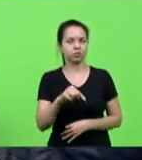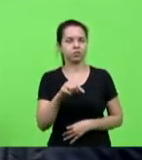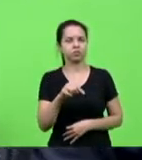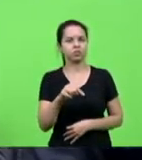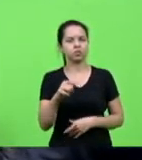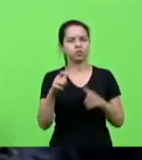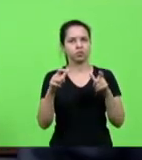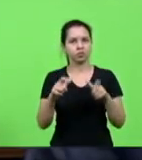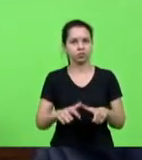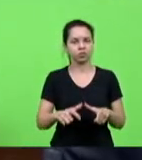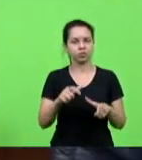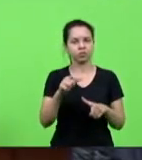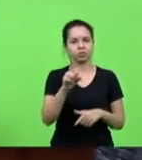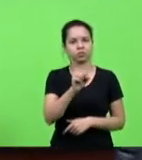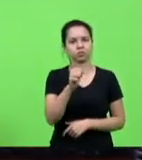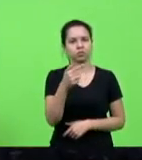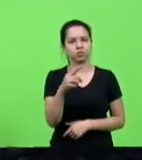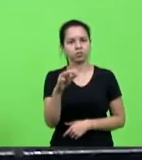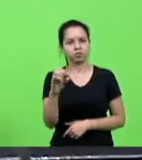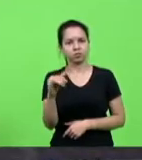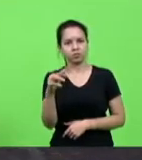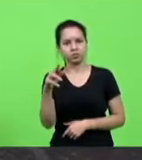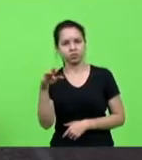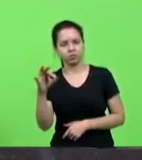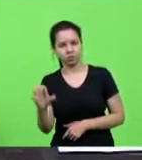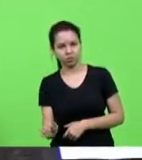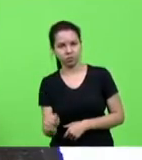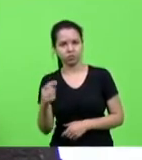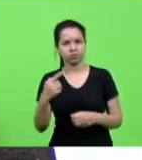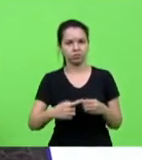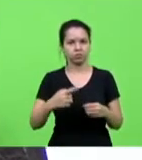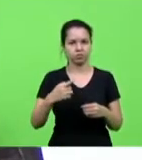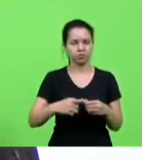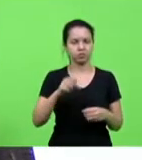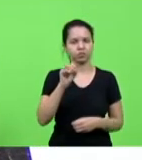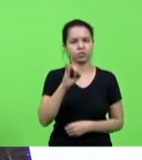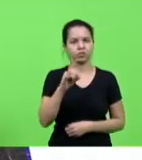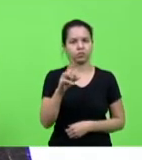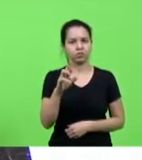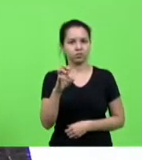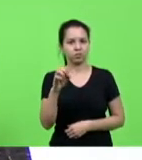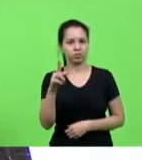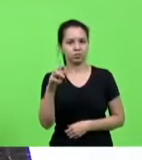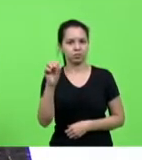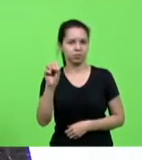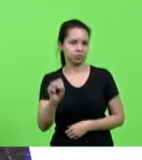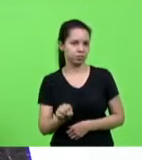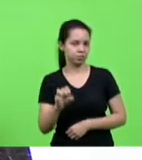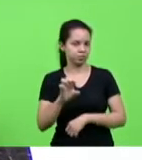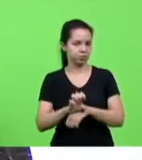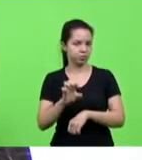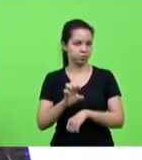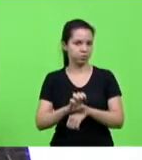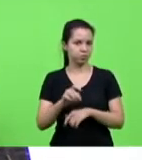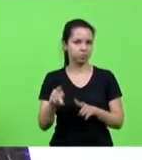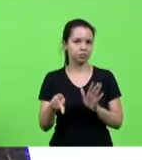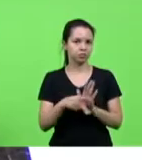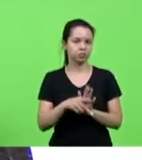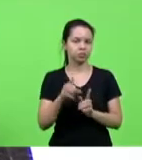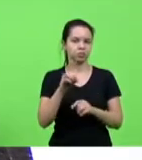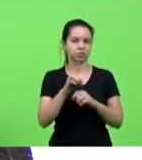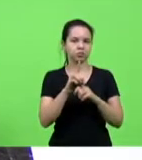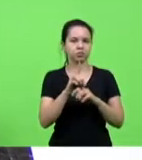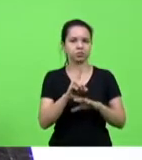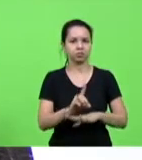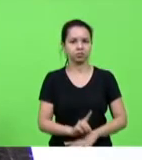São Jorge, no município de Siderópolis, no sul do nosso estado. É pertencente à Diocese de Criciúma, na região sul de